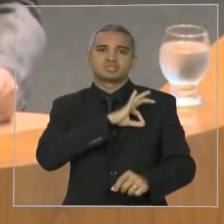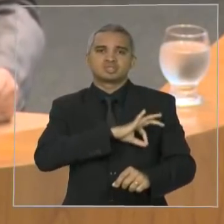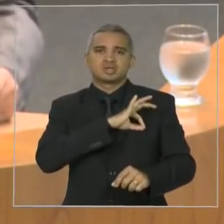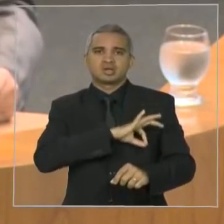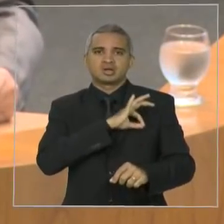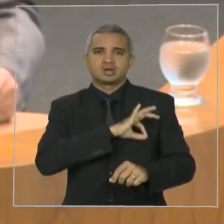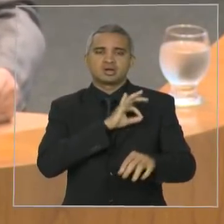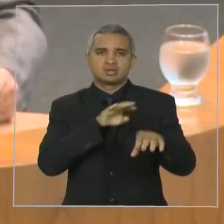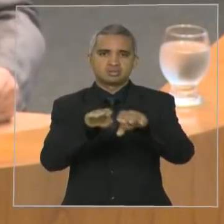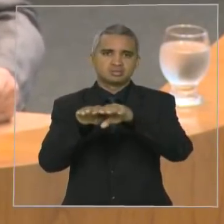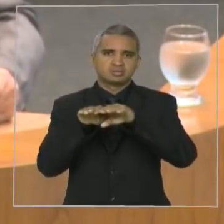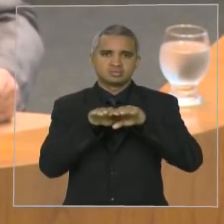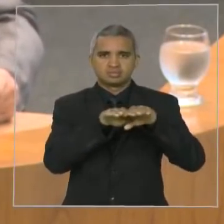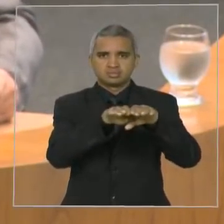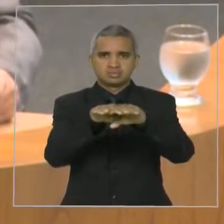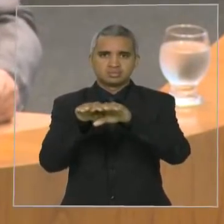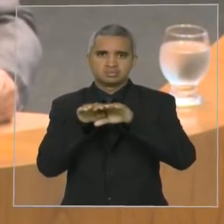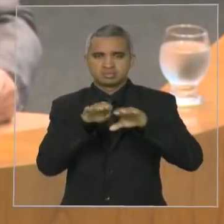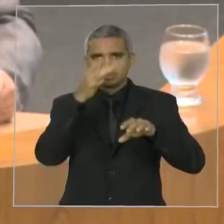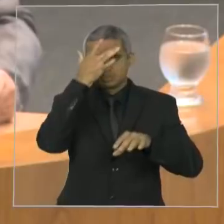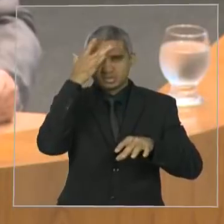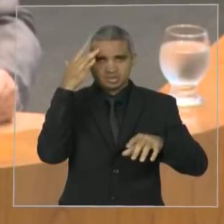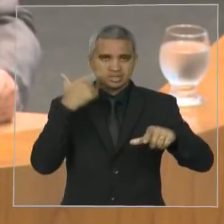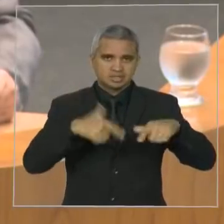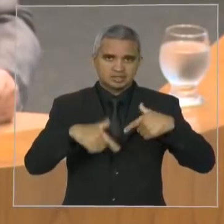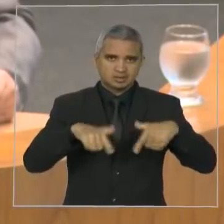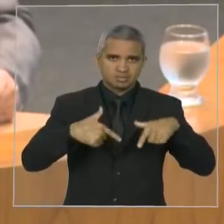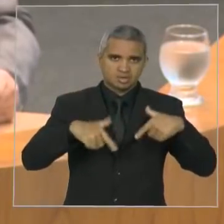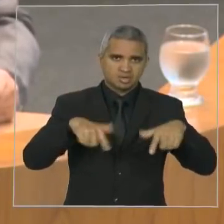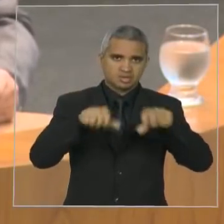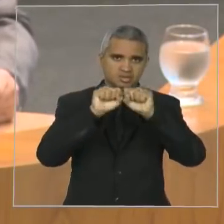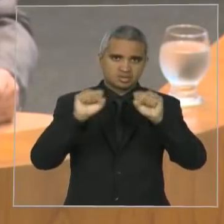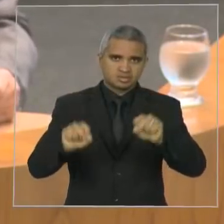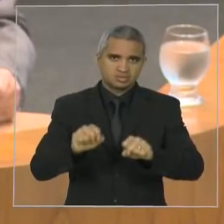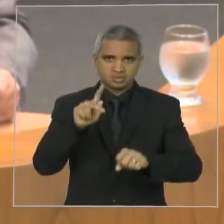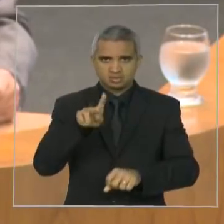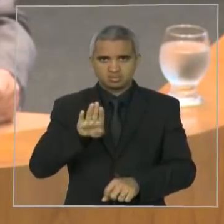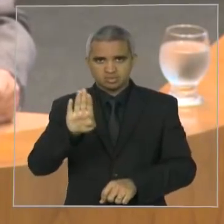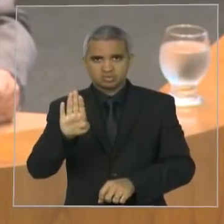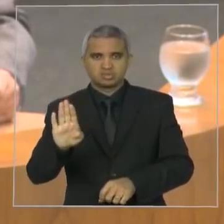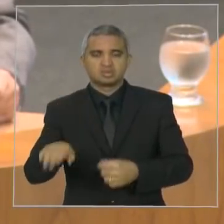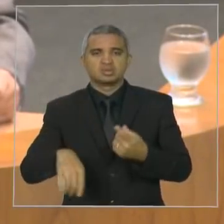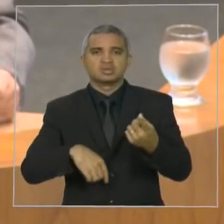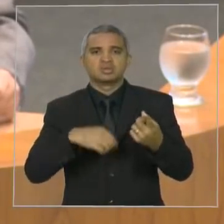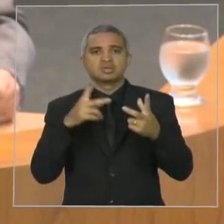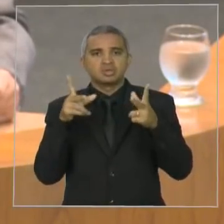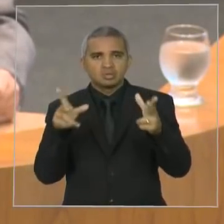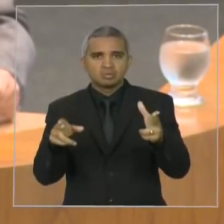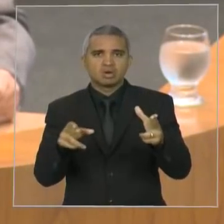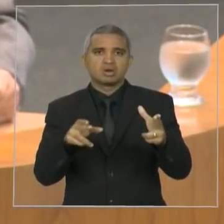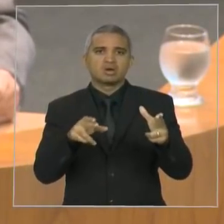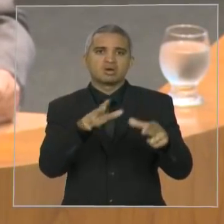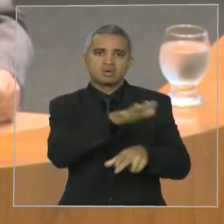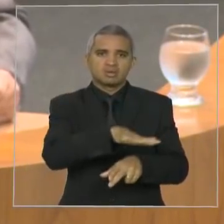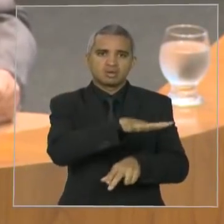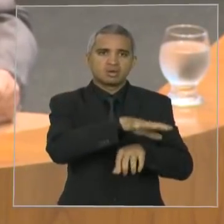e o perfil para o cargo. A meu ver, como eu disse, com a criação